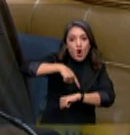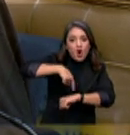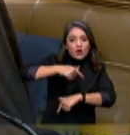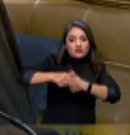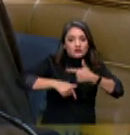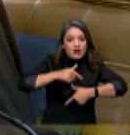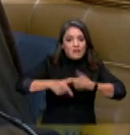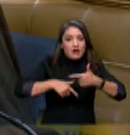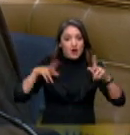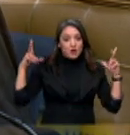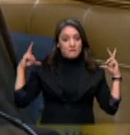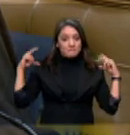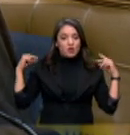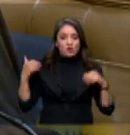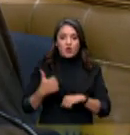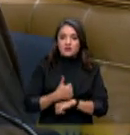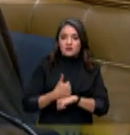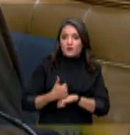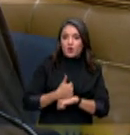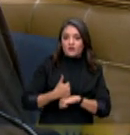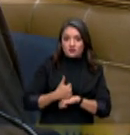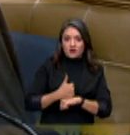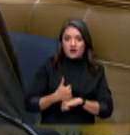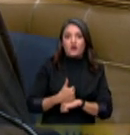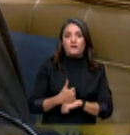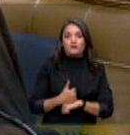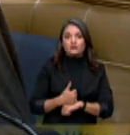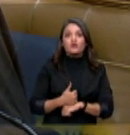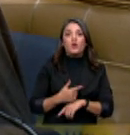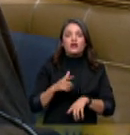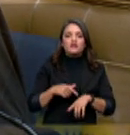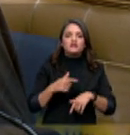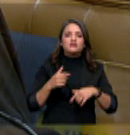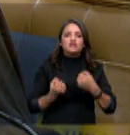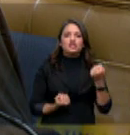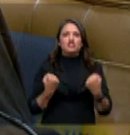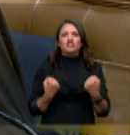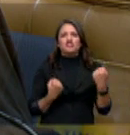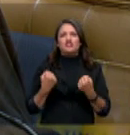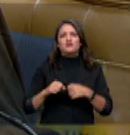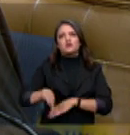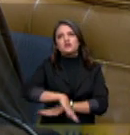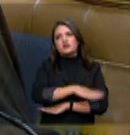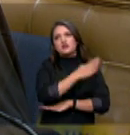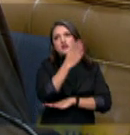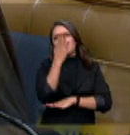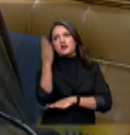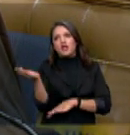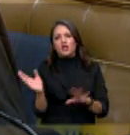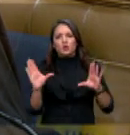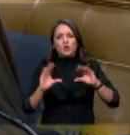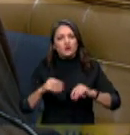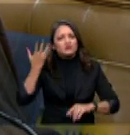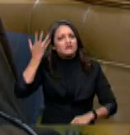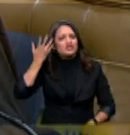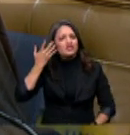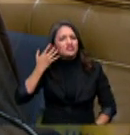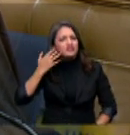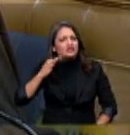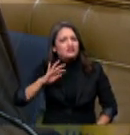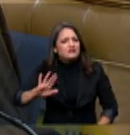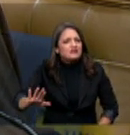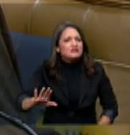motoristas profissionais que, como nós sabemos, dirigem por dias e noites, país afora, em jornadas